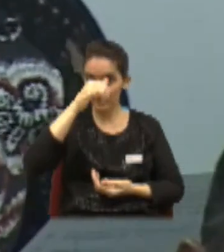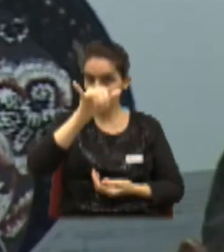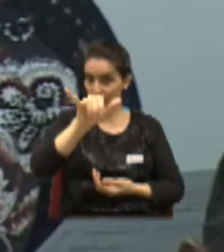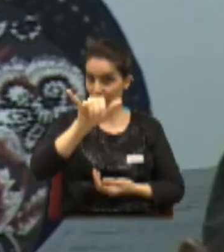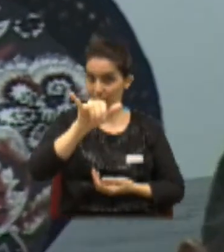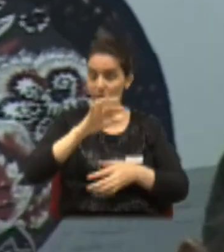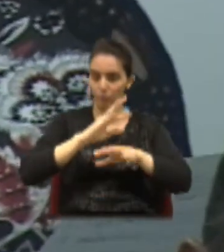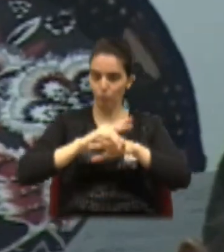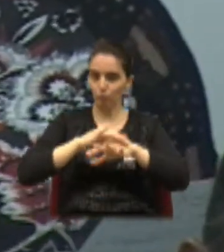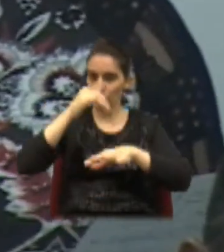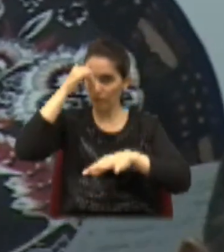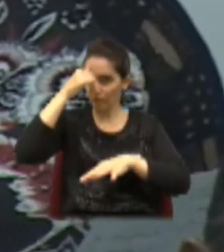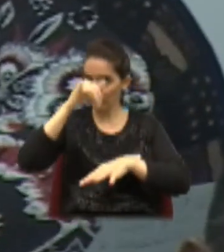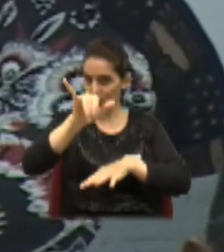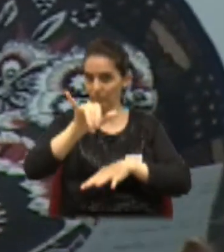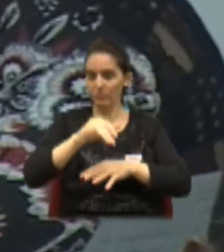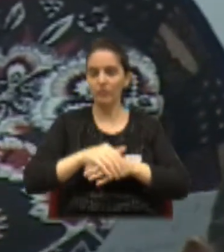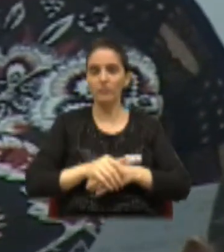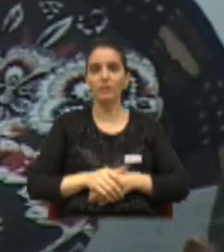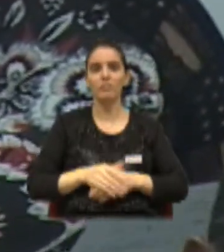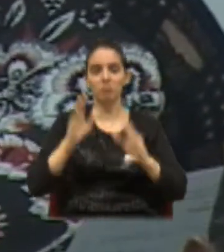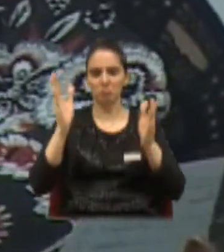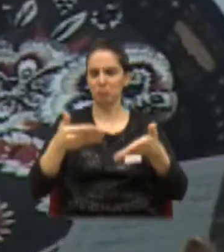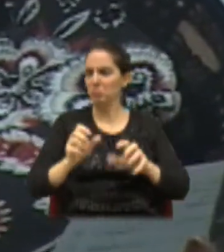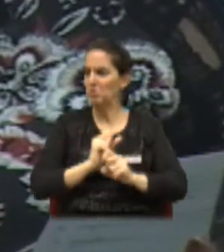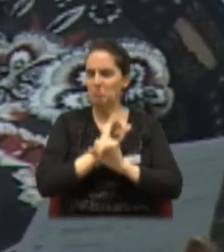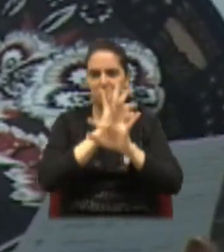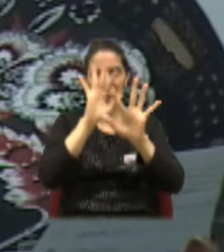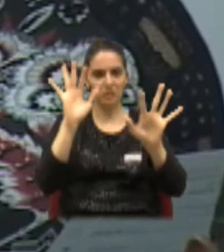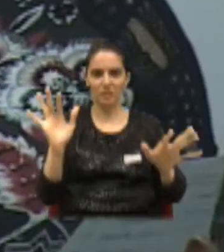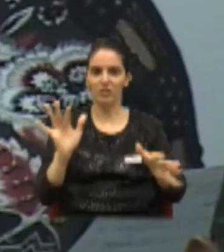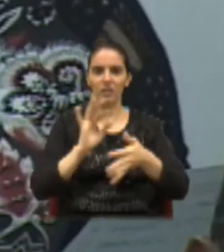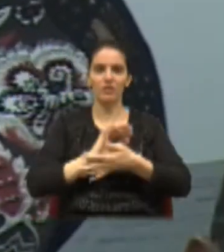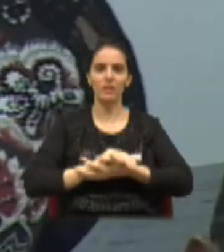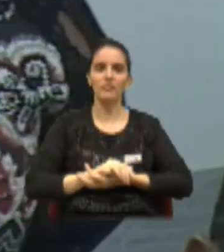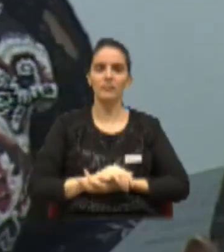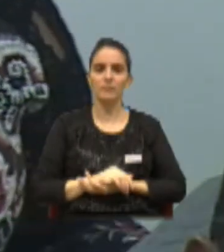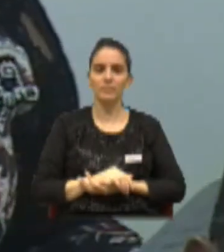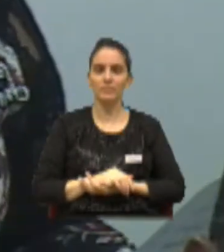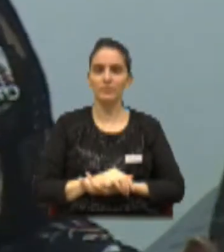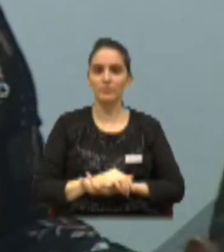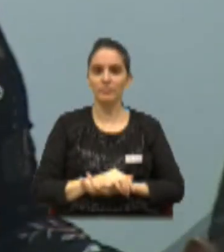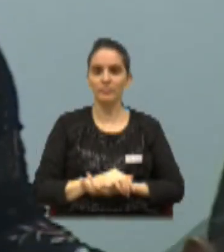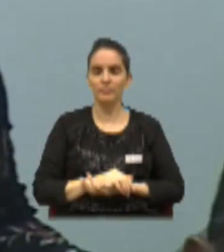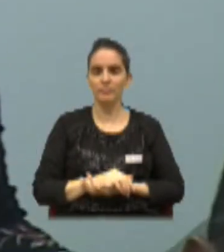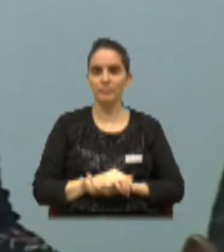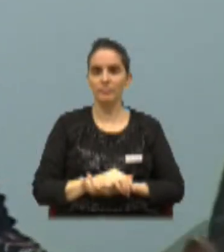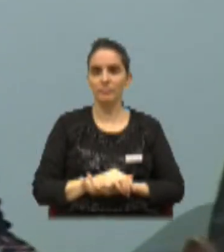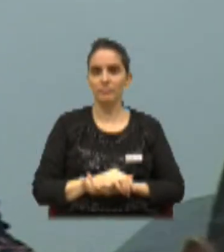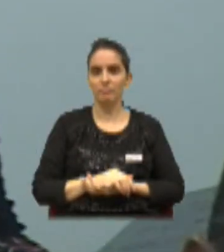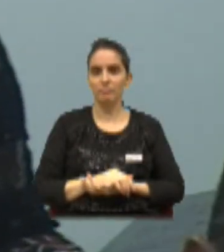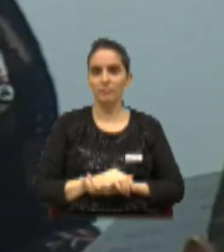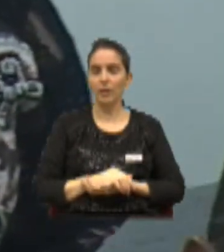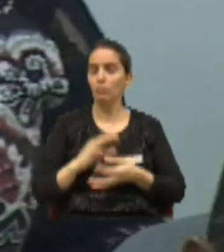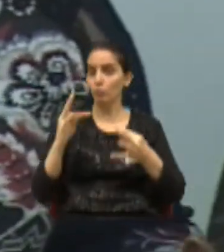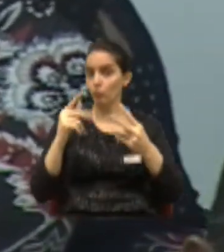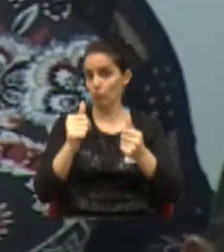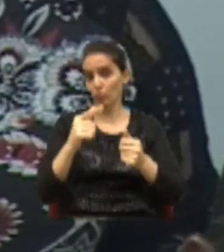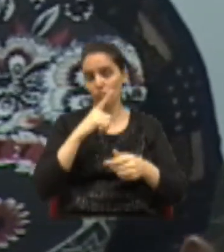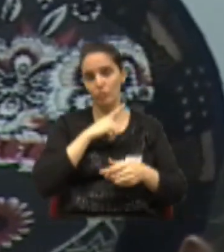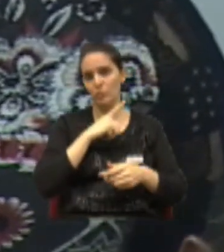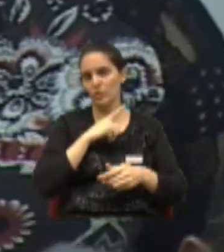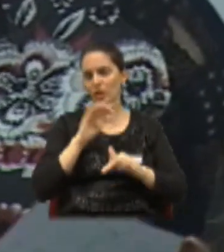eu já tinha observado e hoje isso ficou bem mais claro, né? E quem não tem um idoso por perto aí e